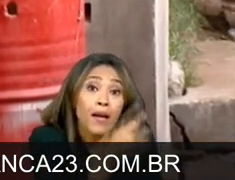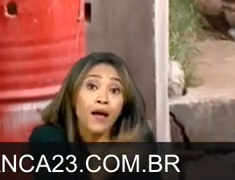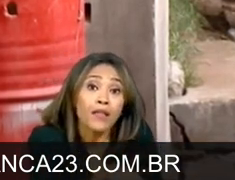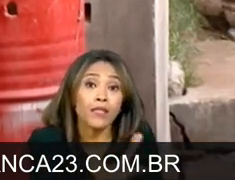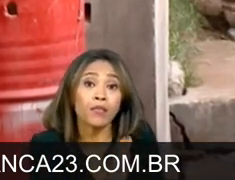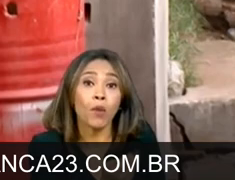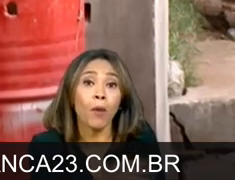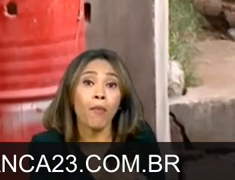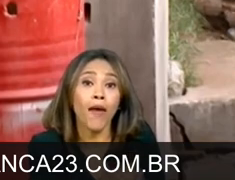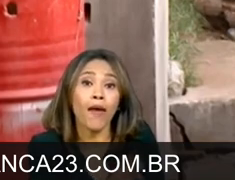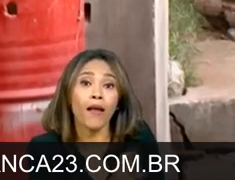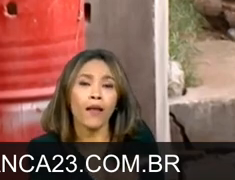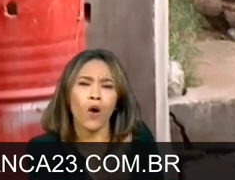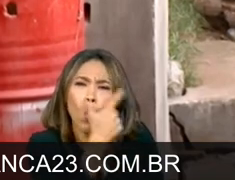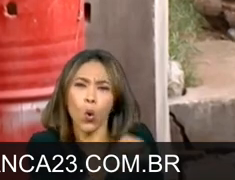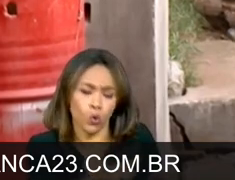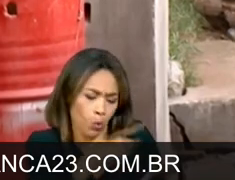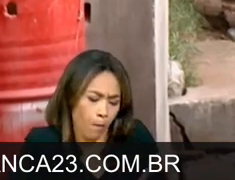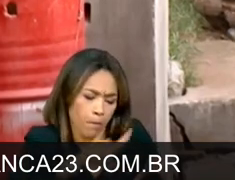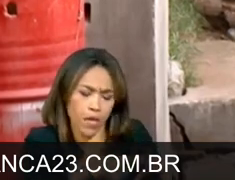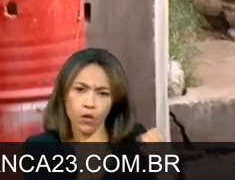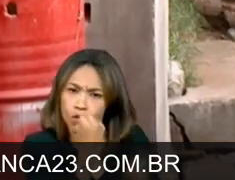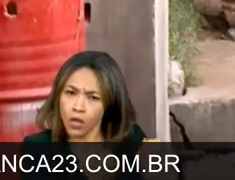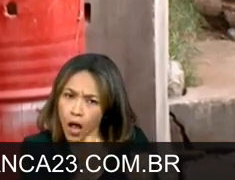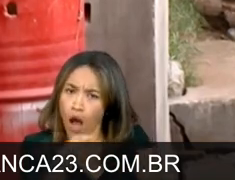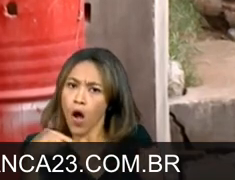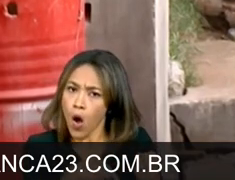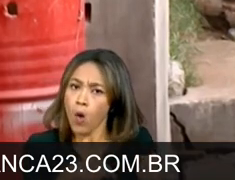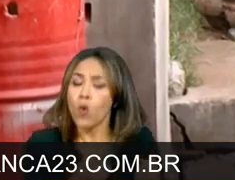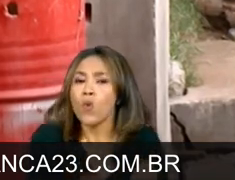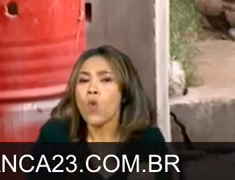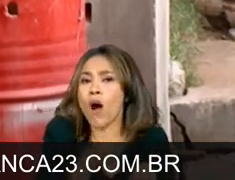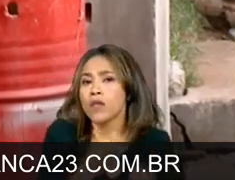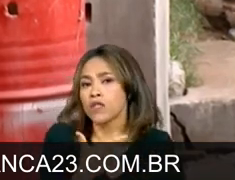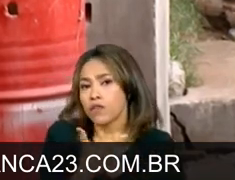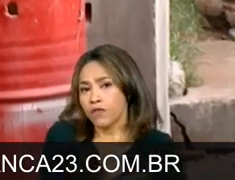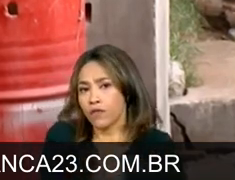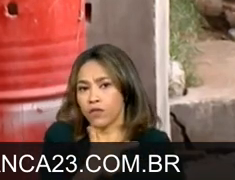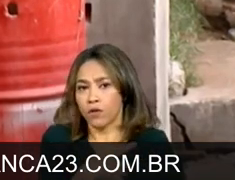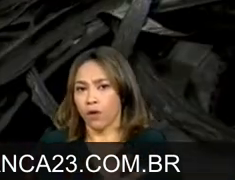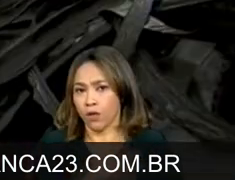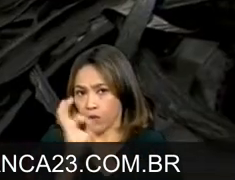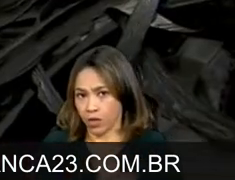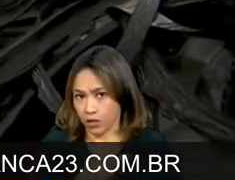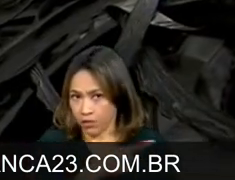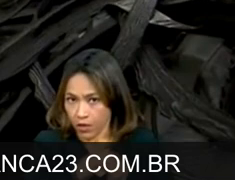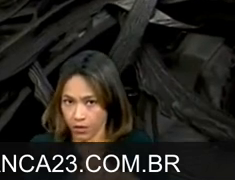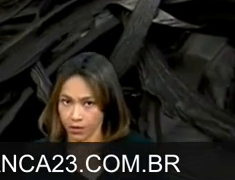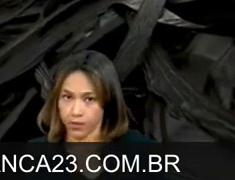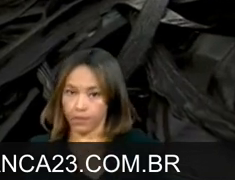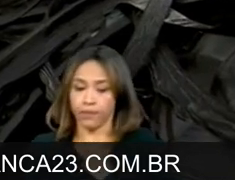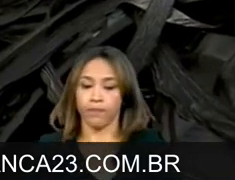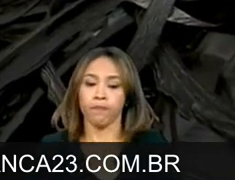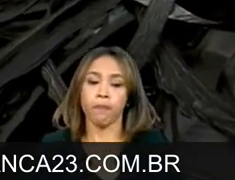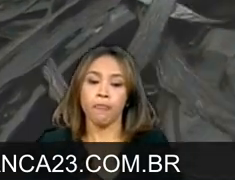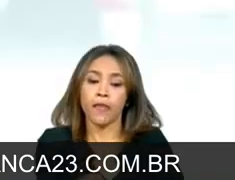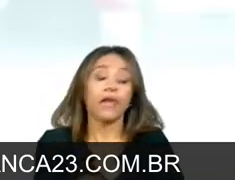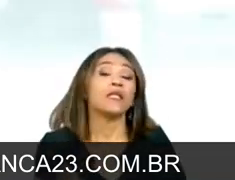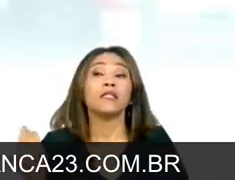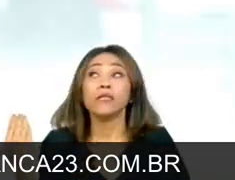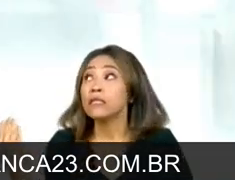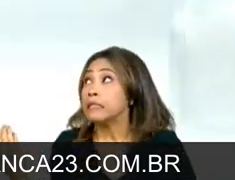e outros lixos que podem ser recolhidos respondem por quase 24%. Apesar da